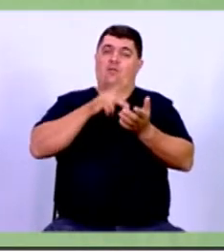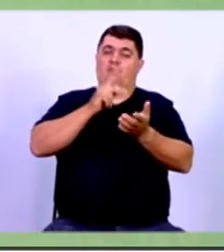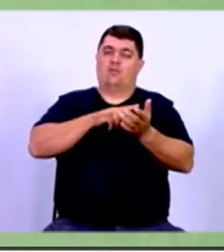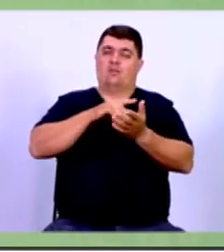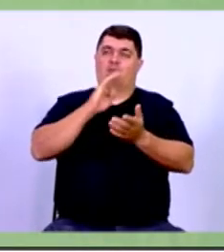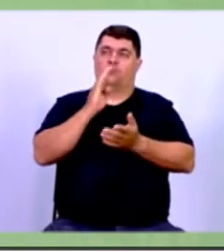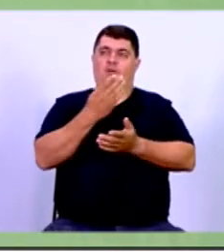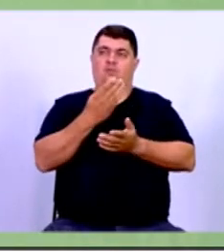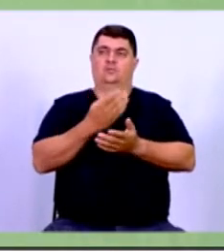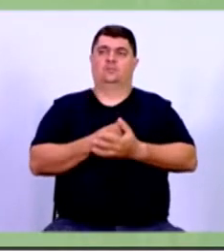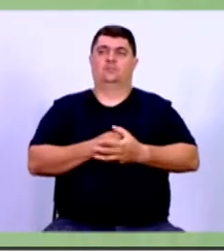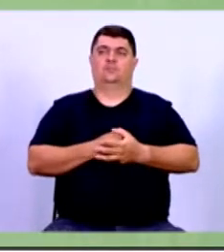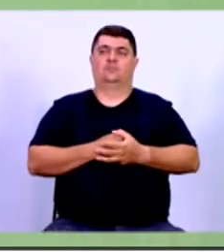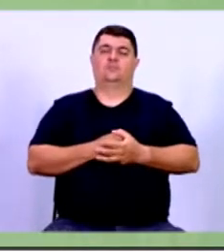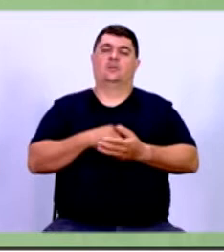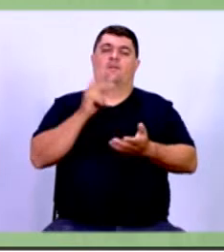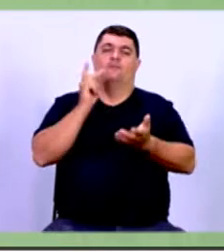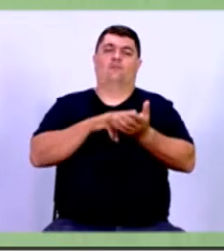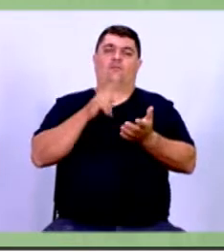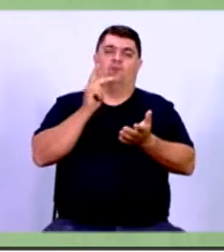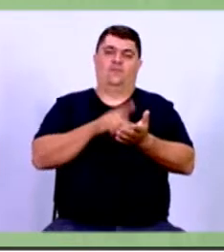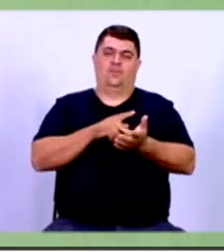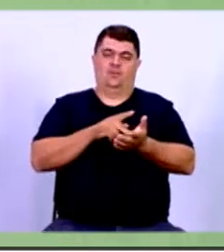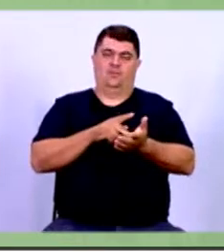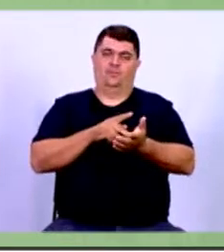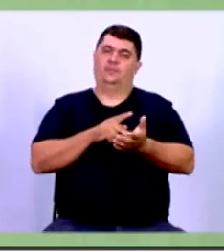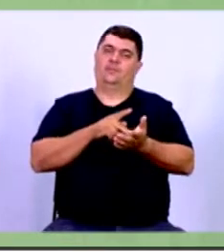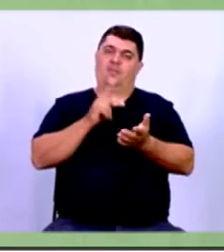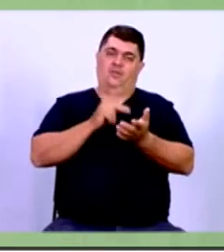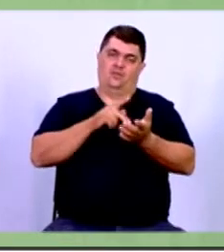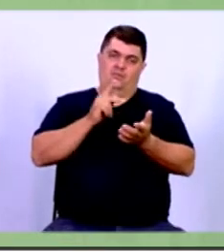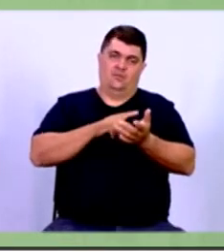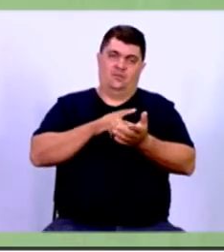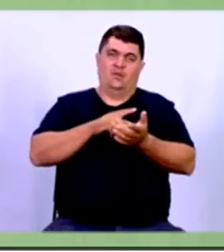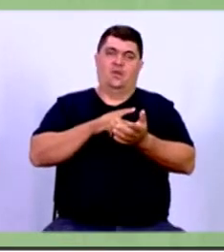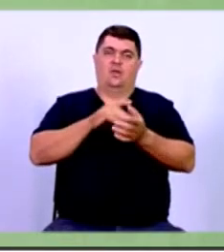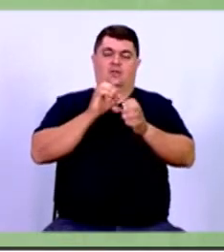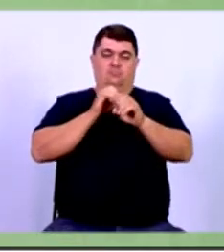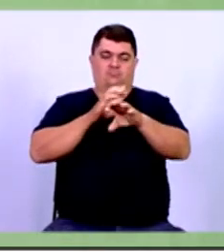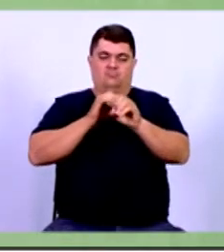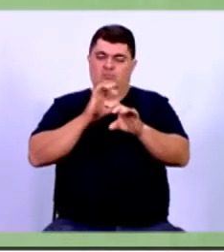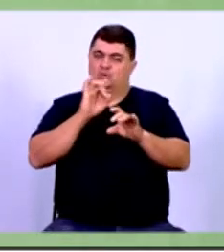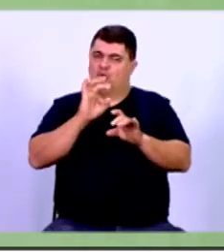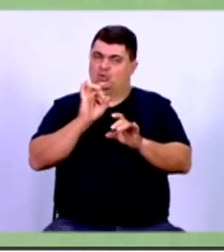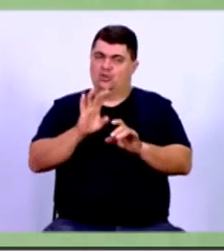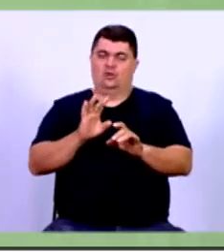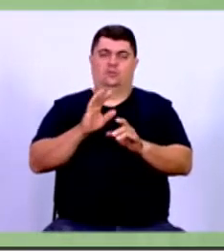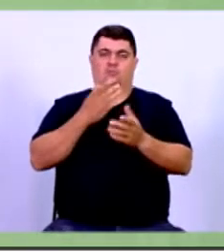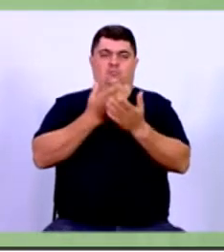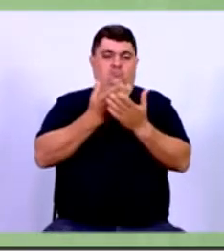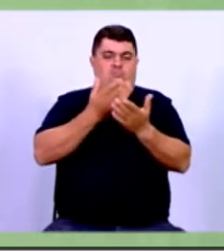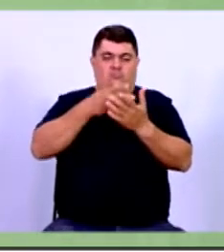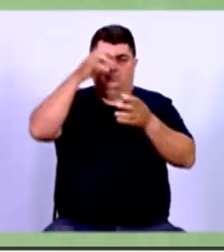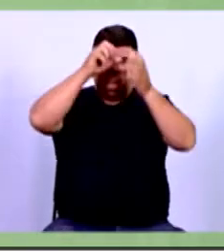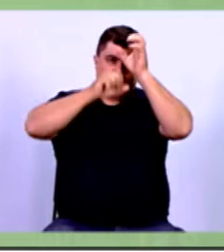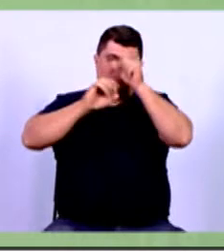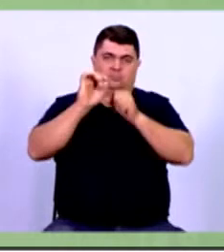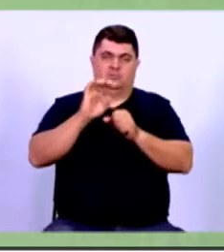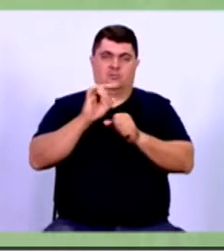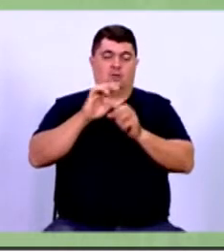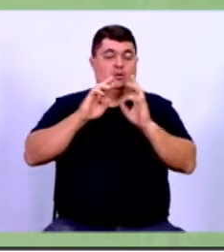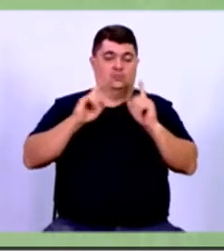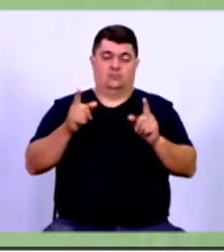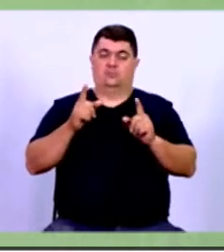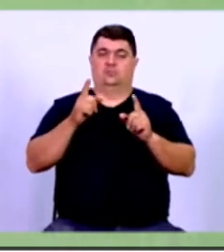verdadeiro ou é falso? Verdadeiro. O estágio é um ato educativo. Essa é a diferença dele para qualquer